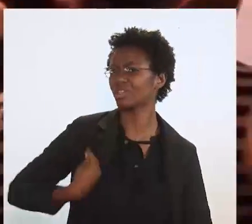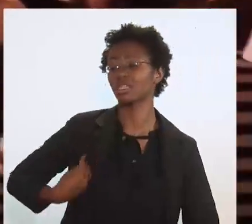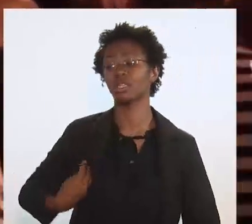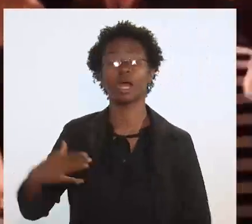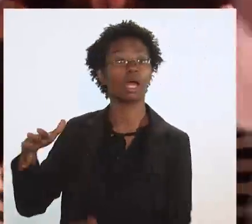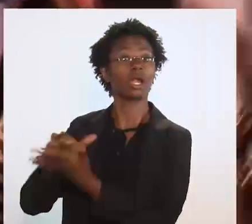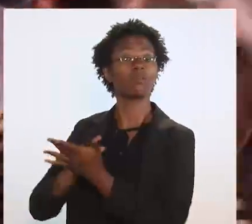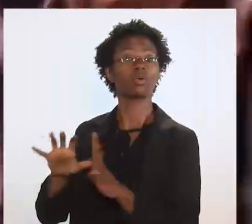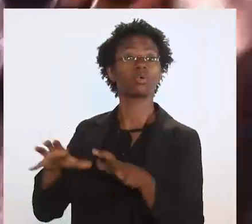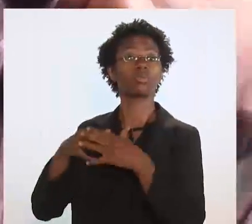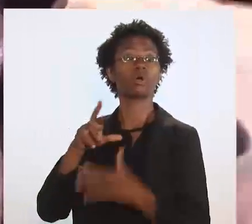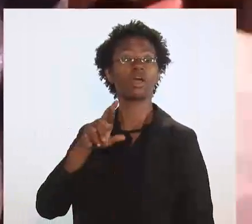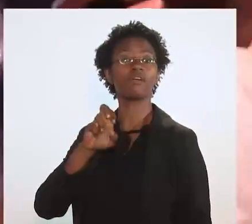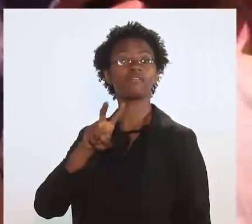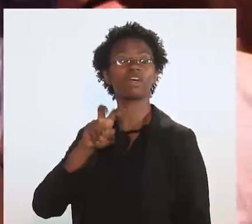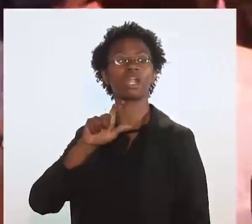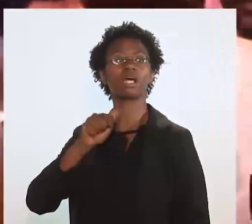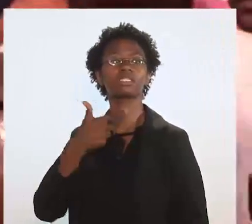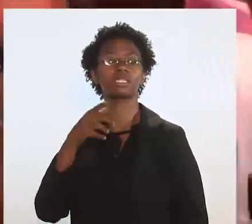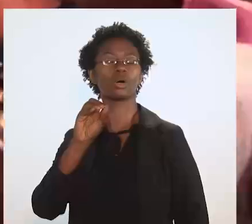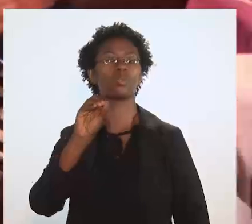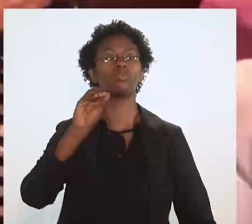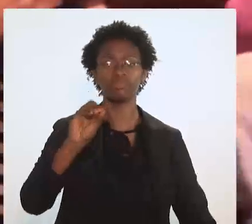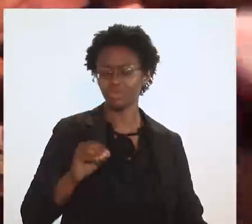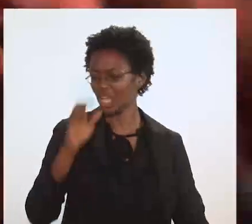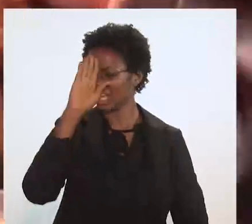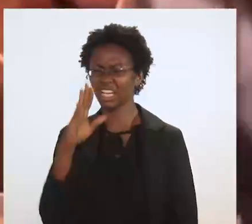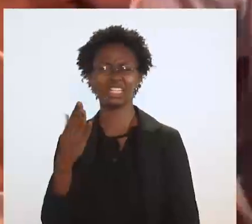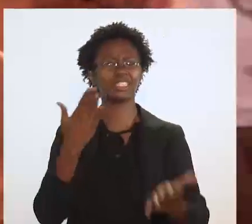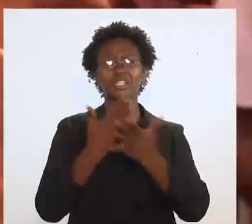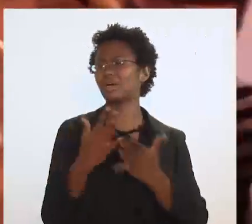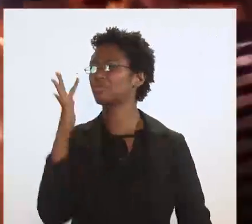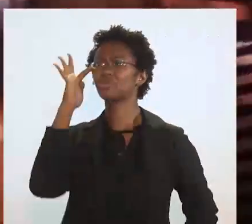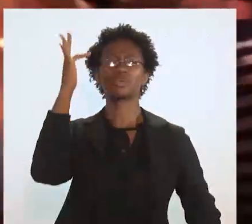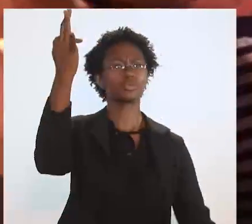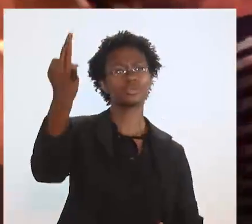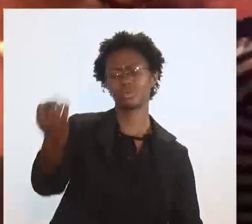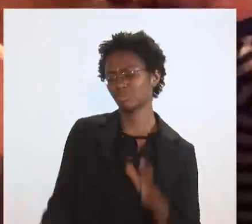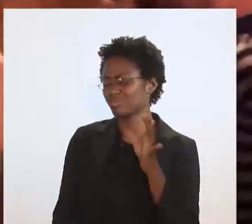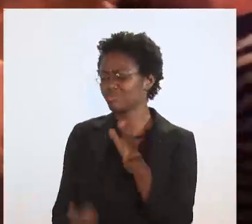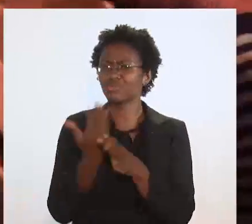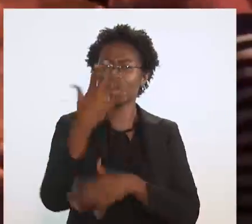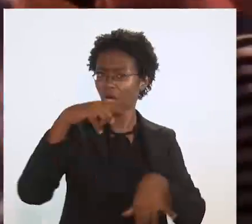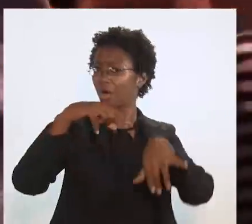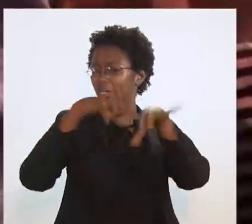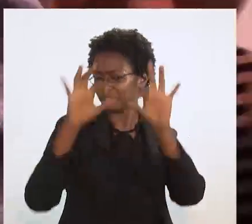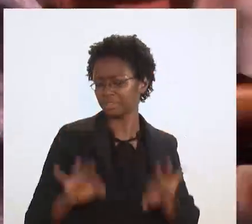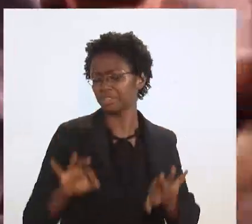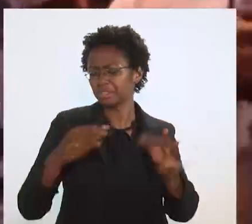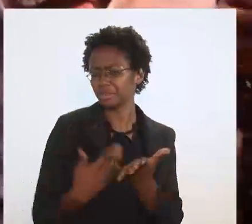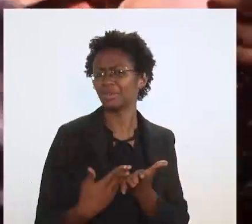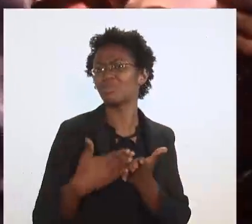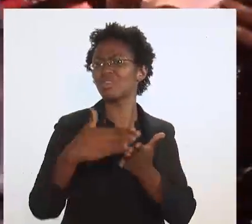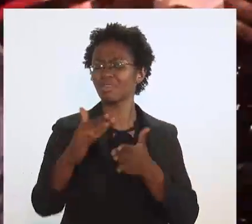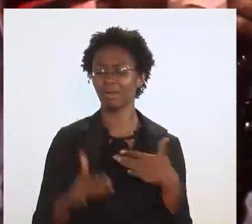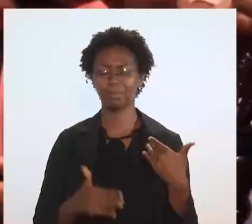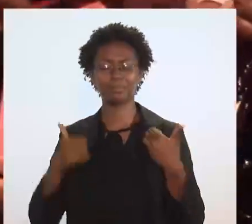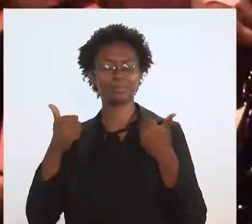Música regravada pelo grupo Revelação. Basta acreditar, um novo dia vai